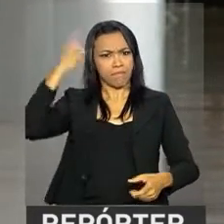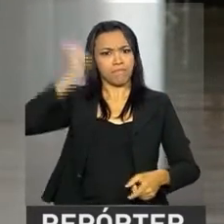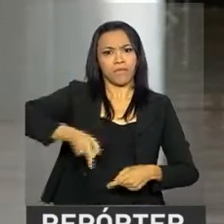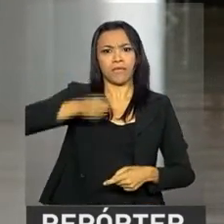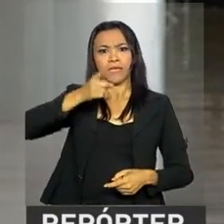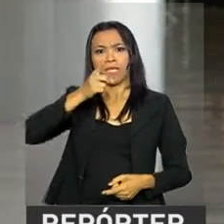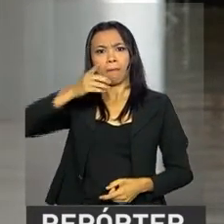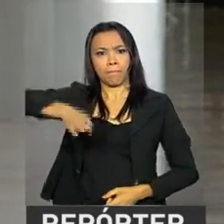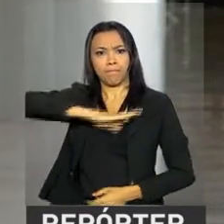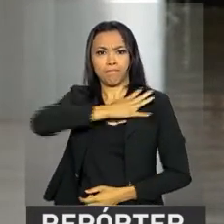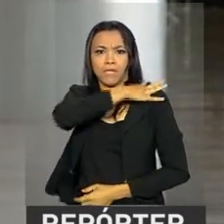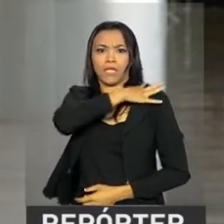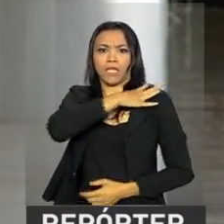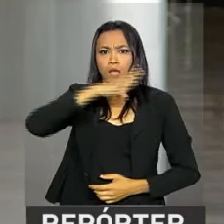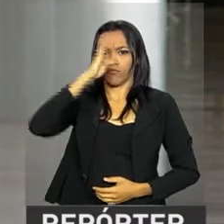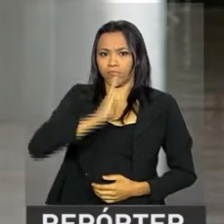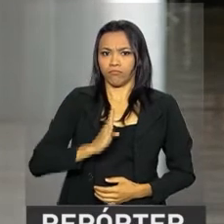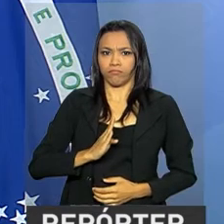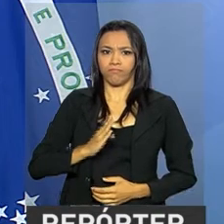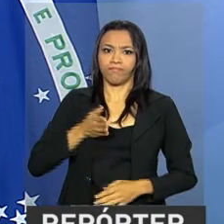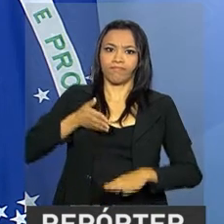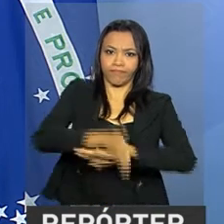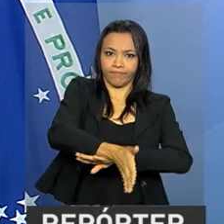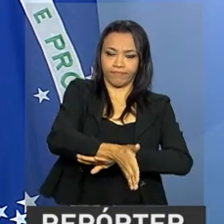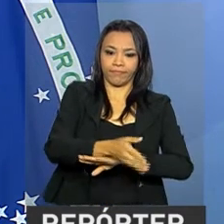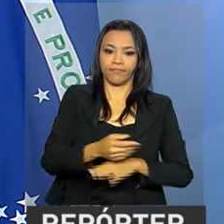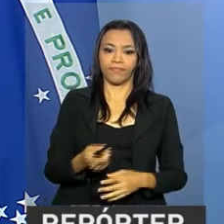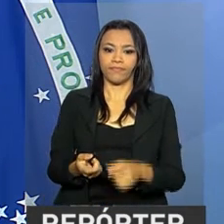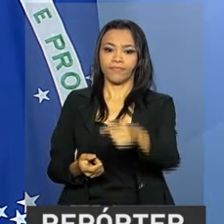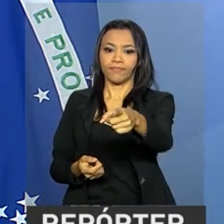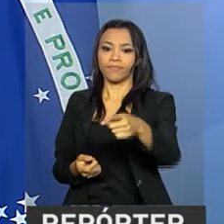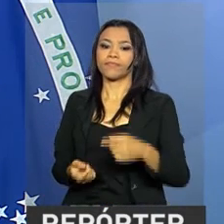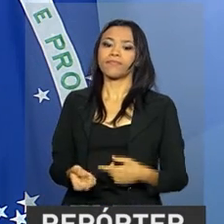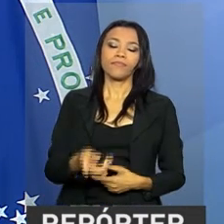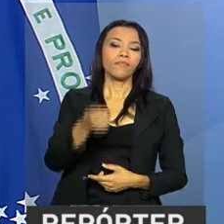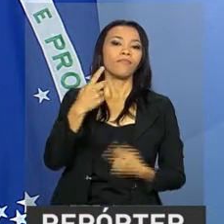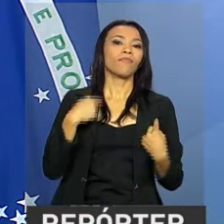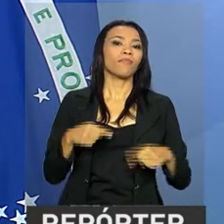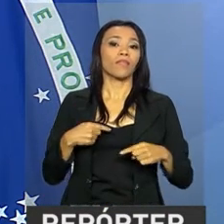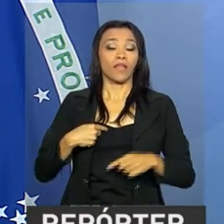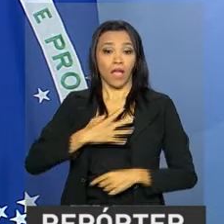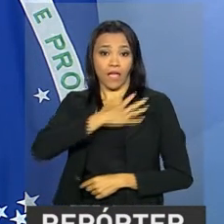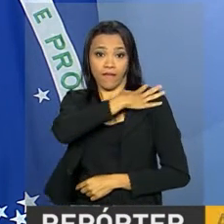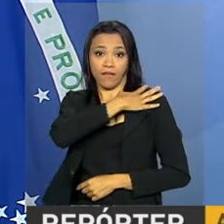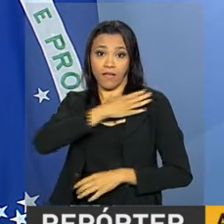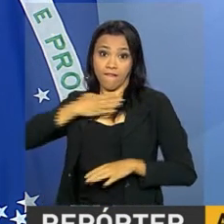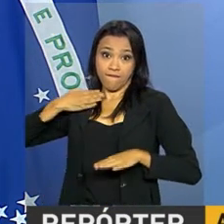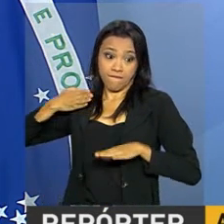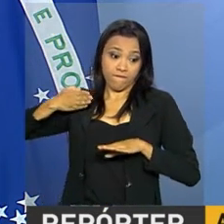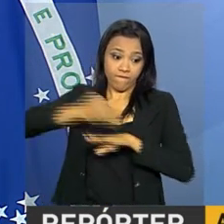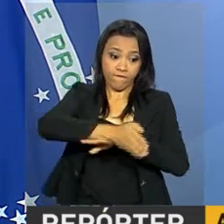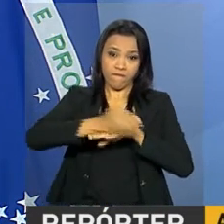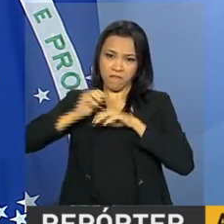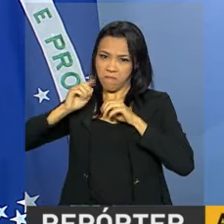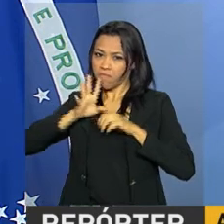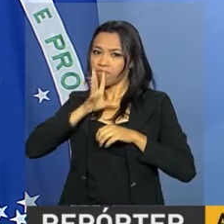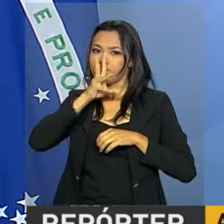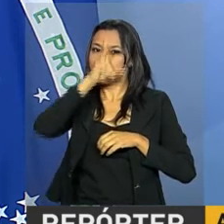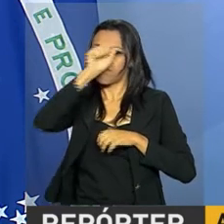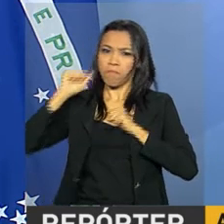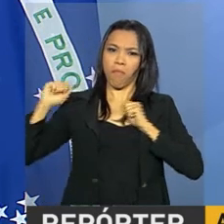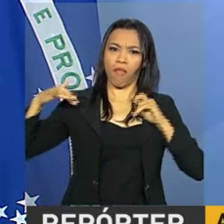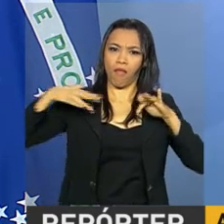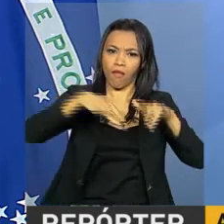brasil vamos ver a inflação representa uma afronta à instituição que representa a soberania popular